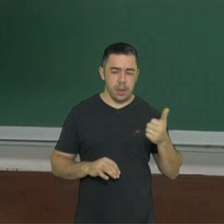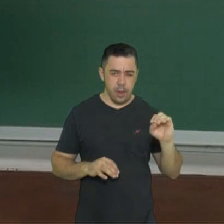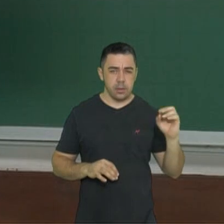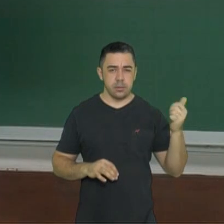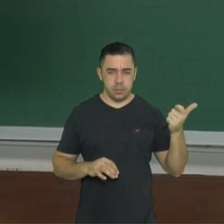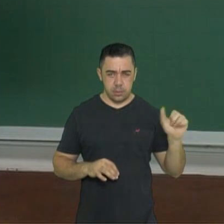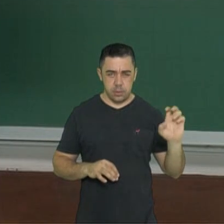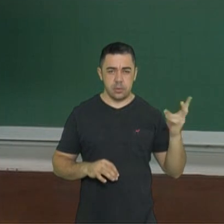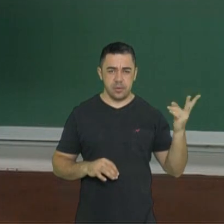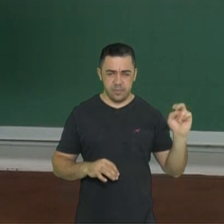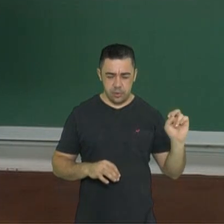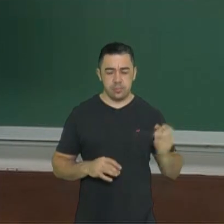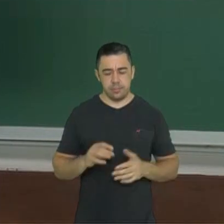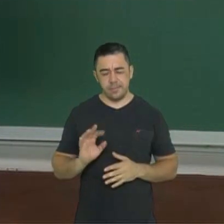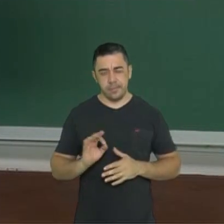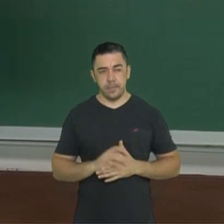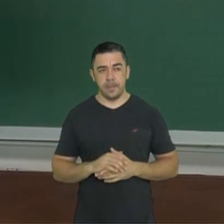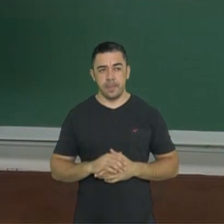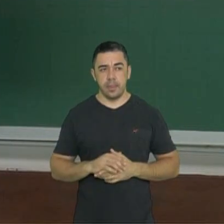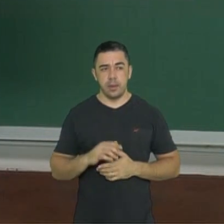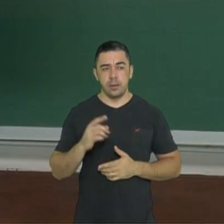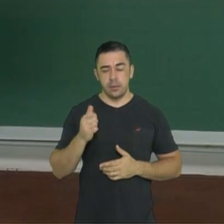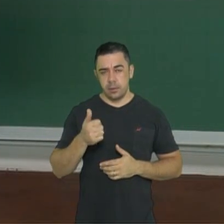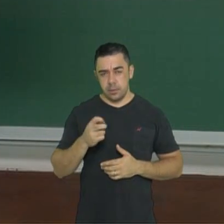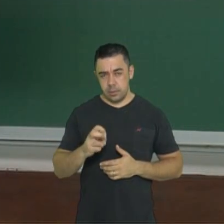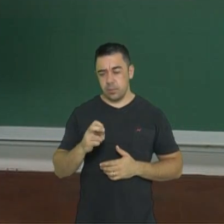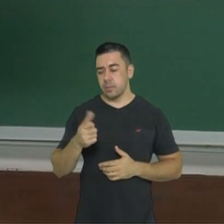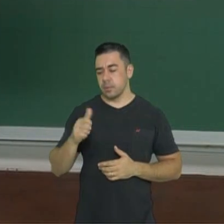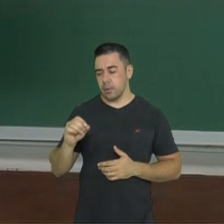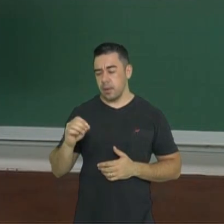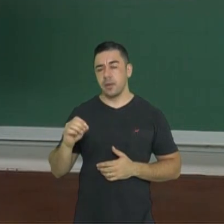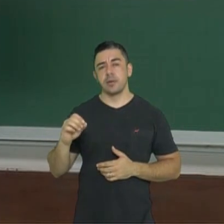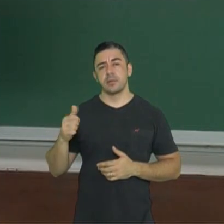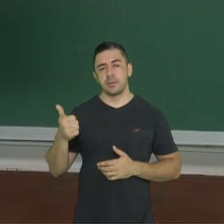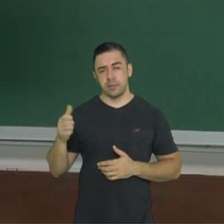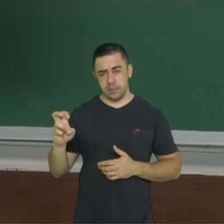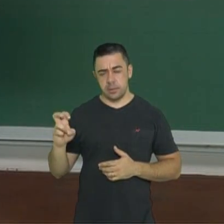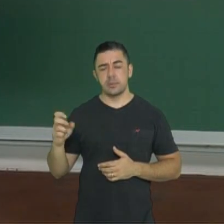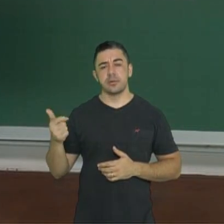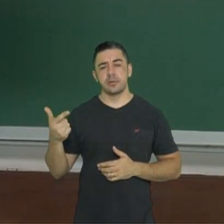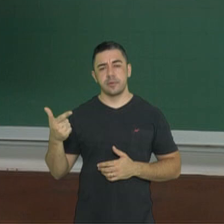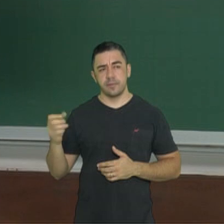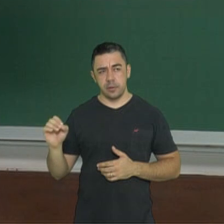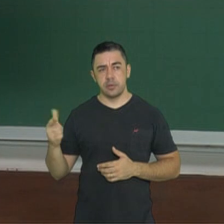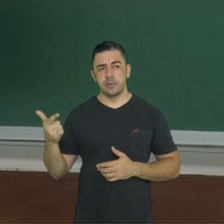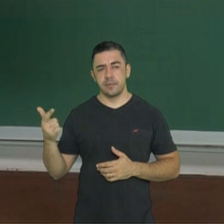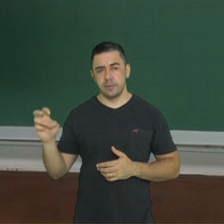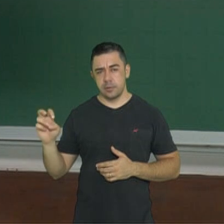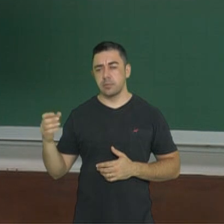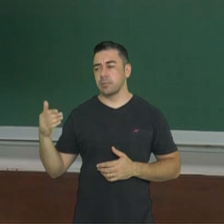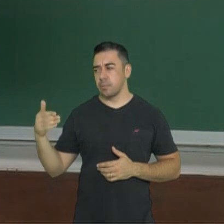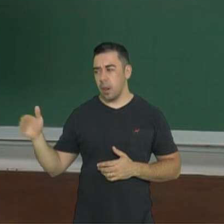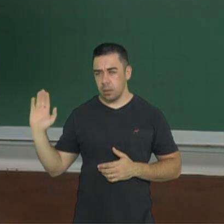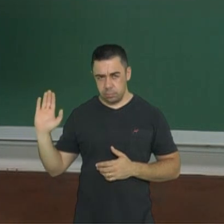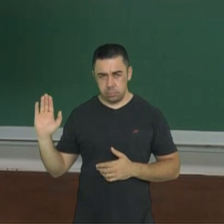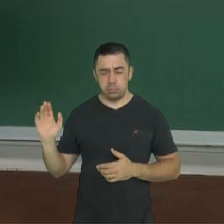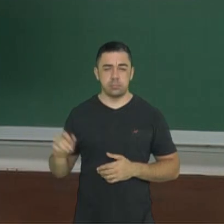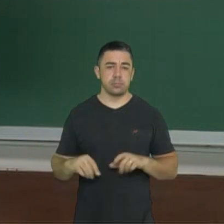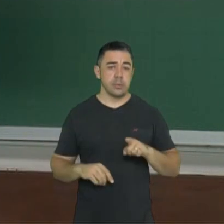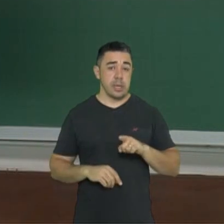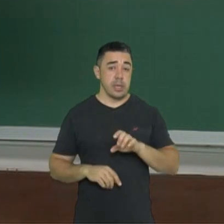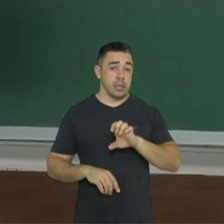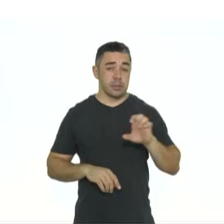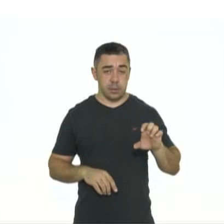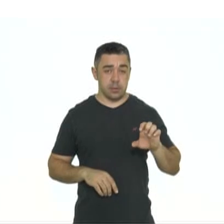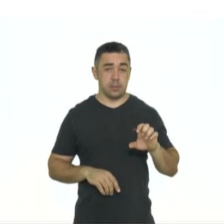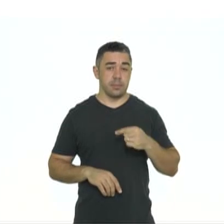cinco indo para a direita eu tenho mais cinco mais dez mais quinze mais vinte mais 25 etc à